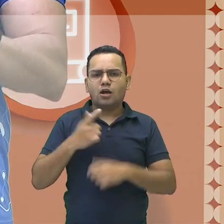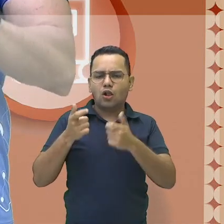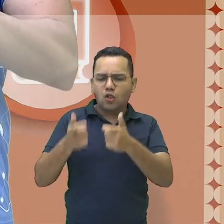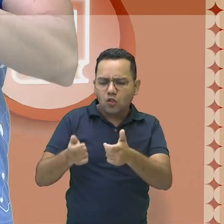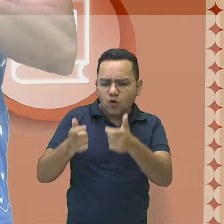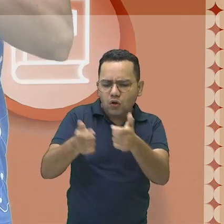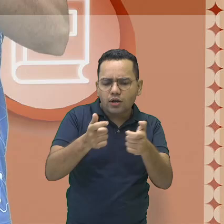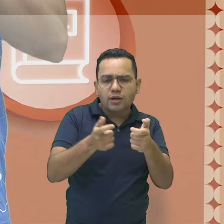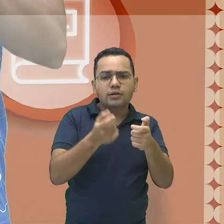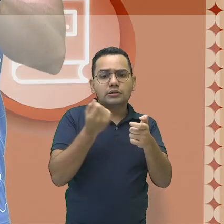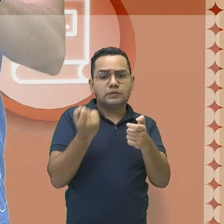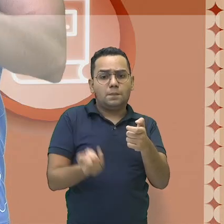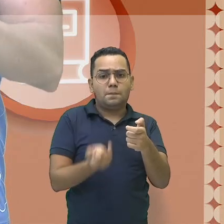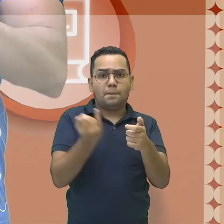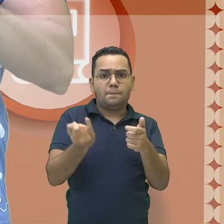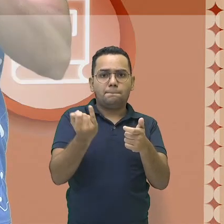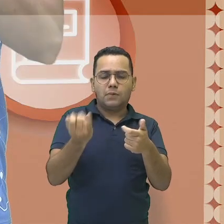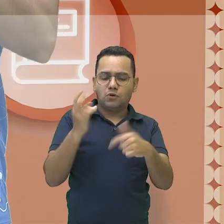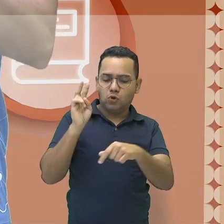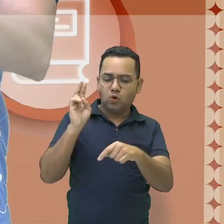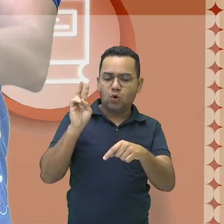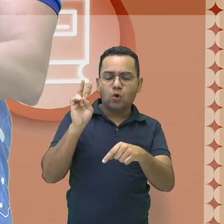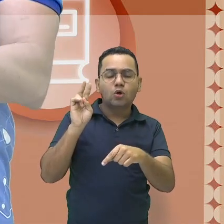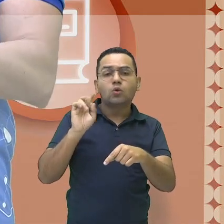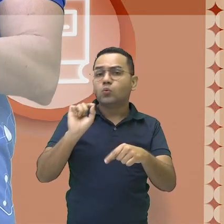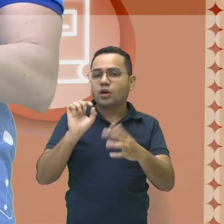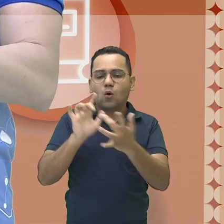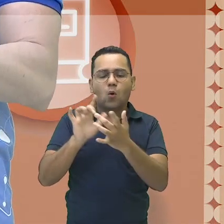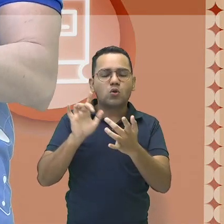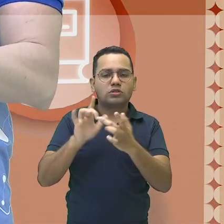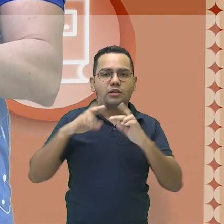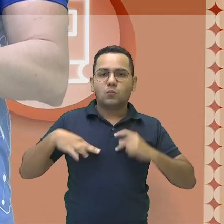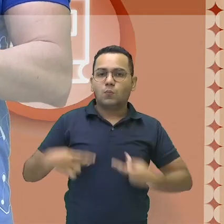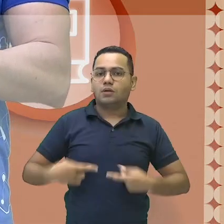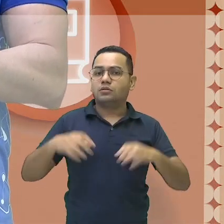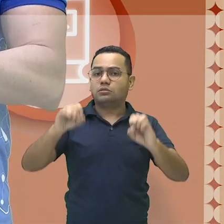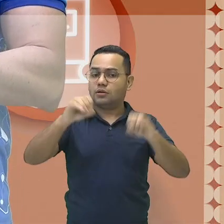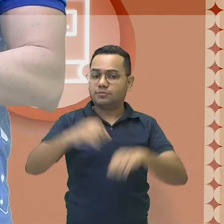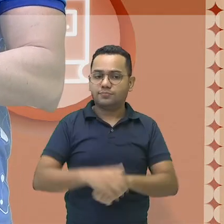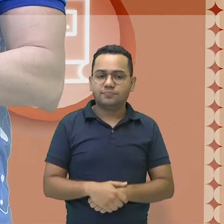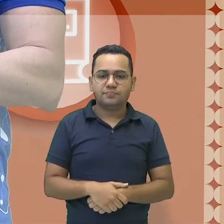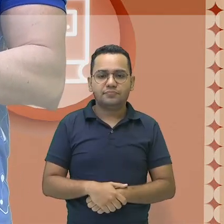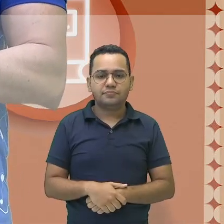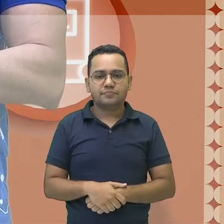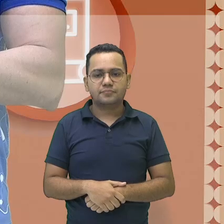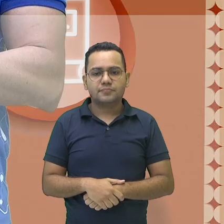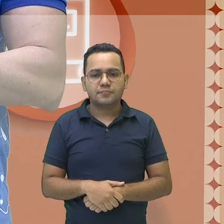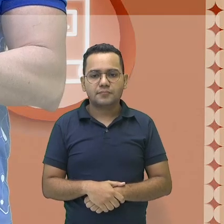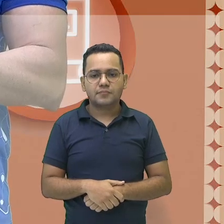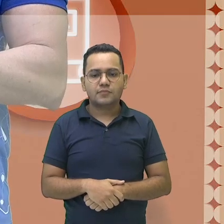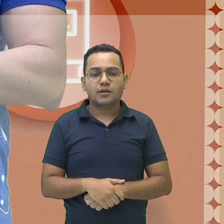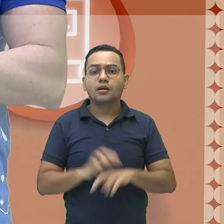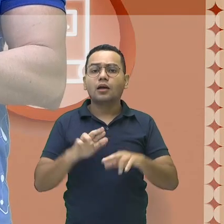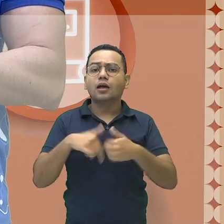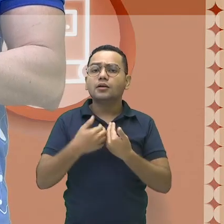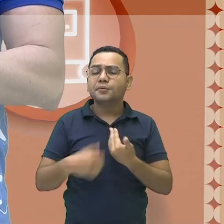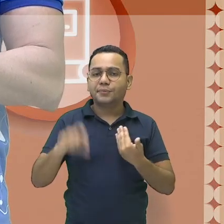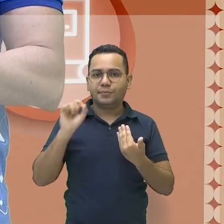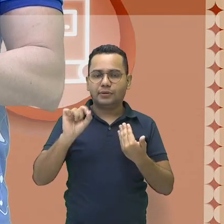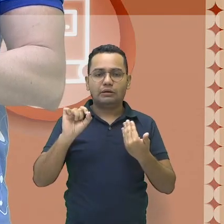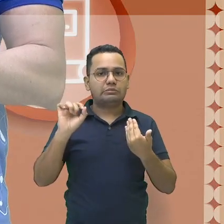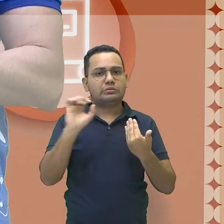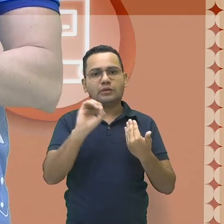a gente vai ver que elas são importantes. É importante que a gente deixe dessa forma, por assim dizer. Então, essa é a preservação. O homem sem